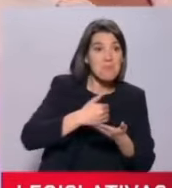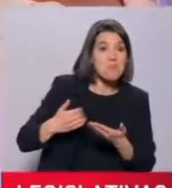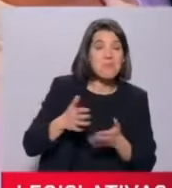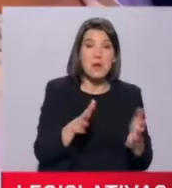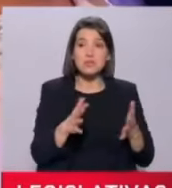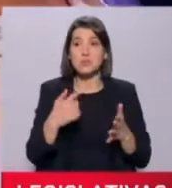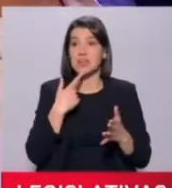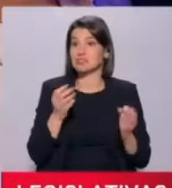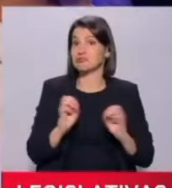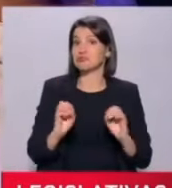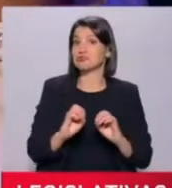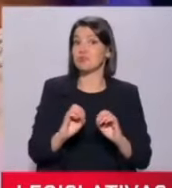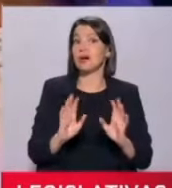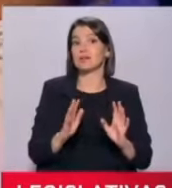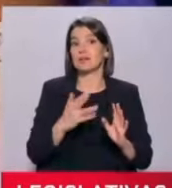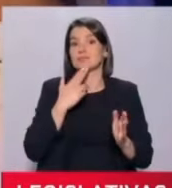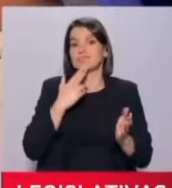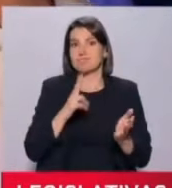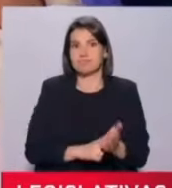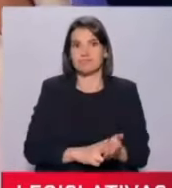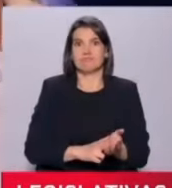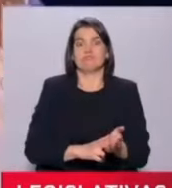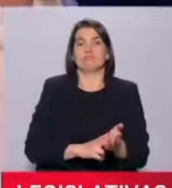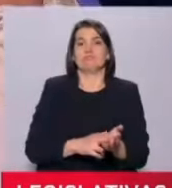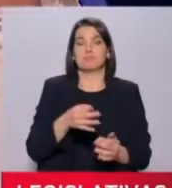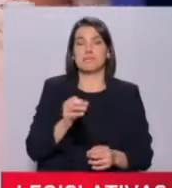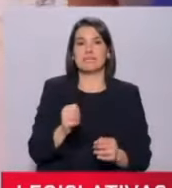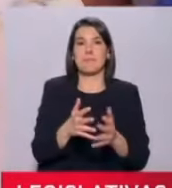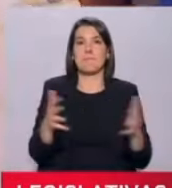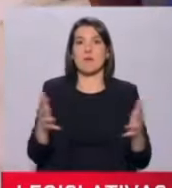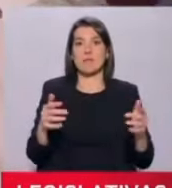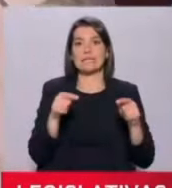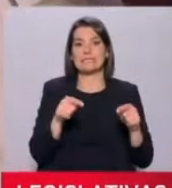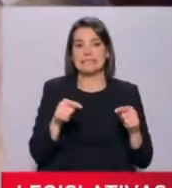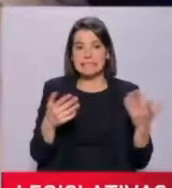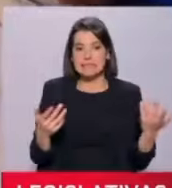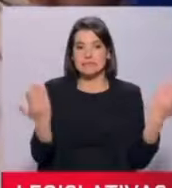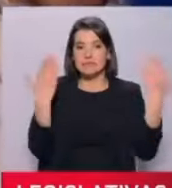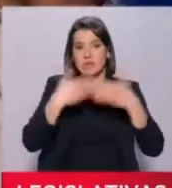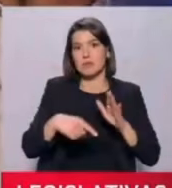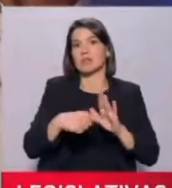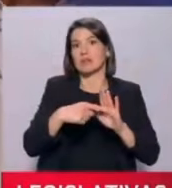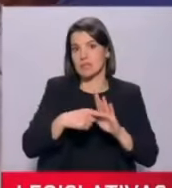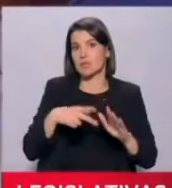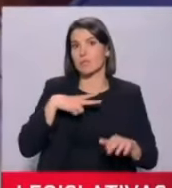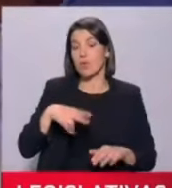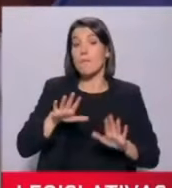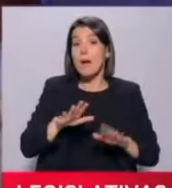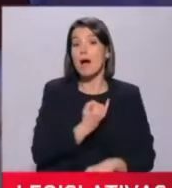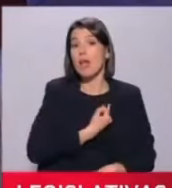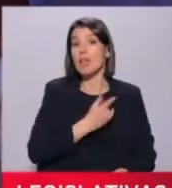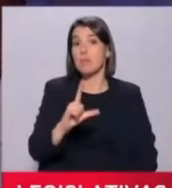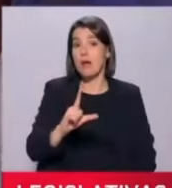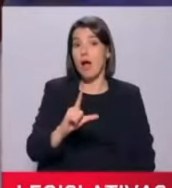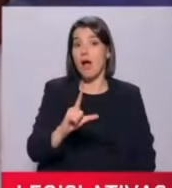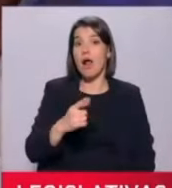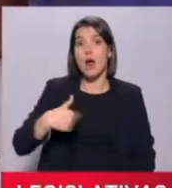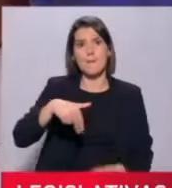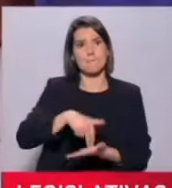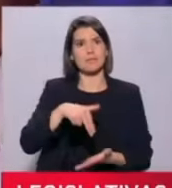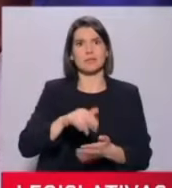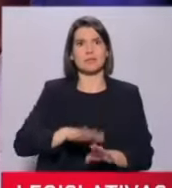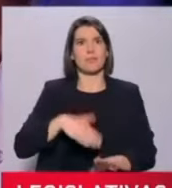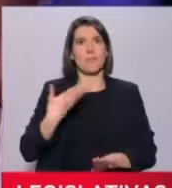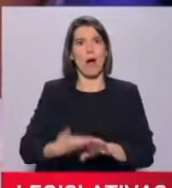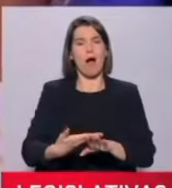verdade é que é possível de clientes a ter uma variação do partido socialista é um nesse tempo de mamão em Portugal mas pode ser Liberal reforçando a nossa